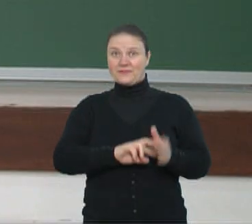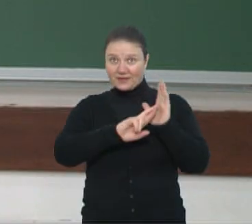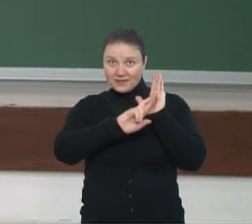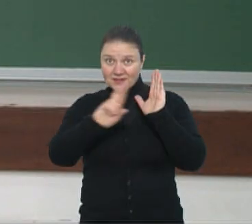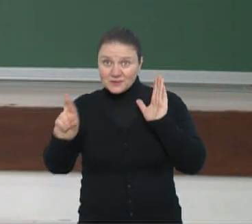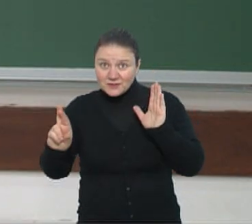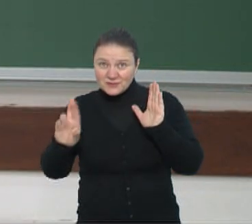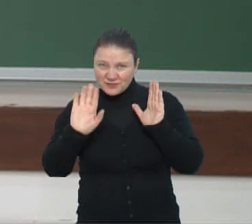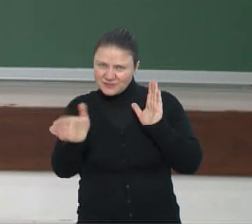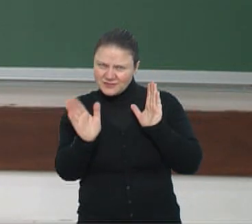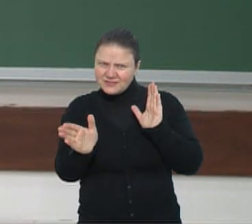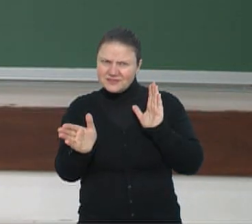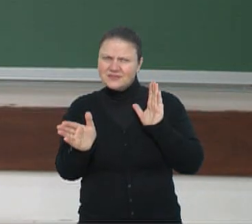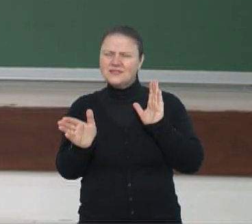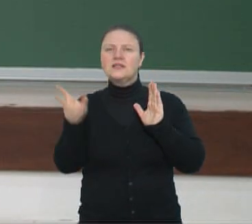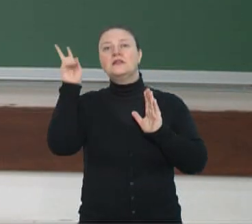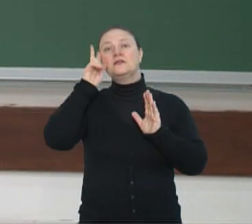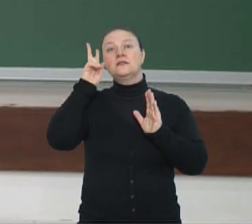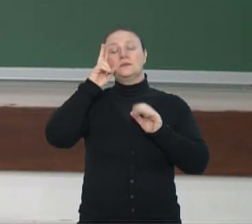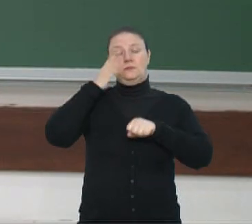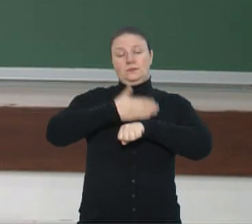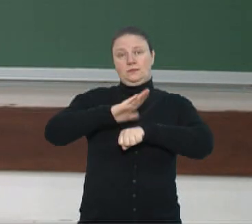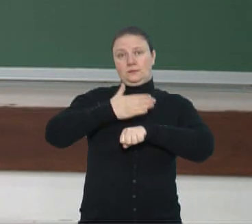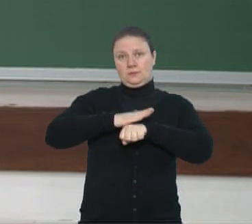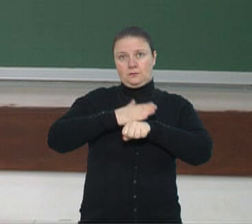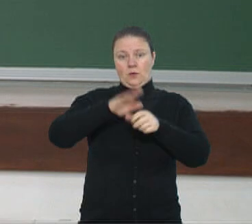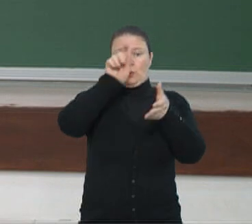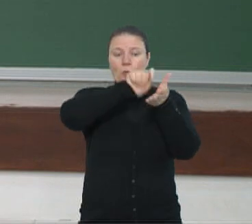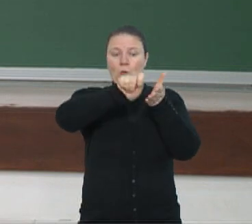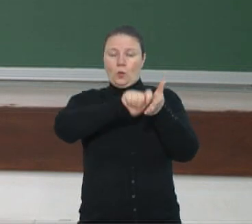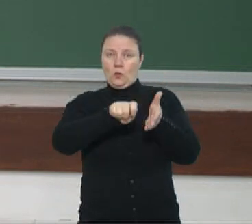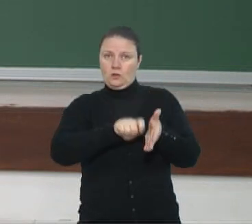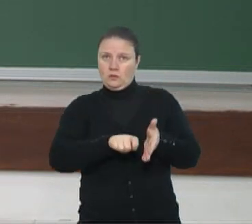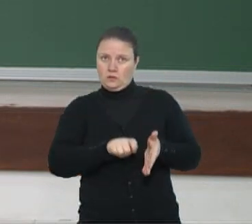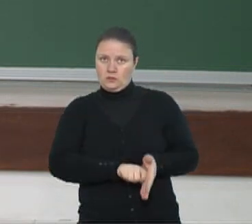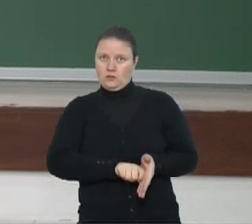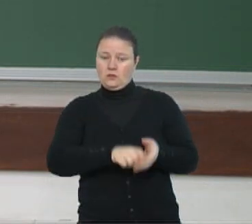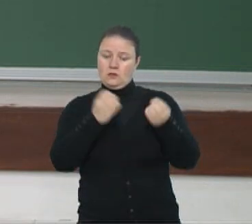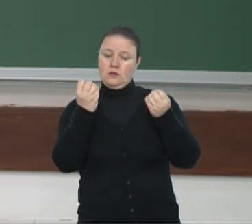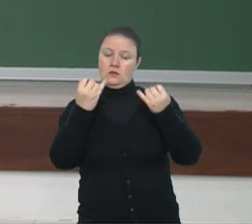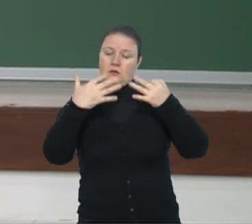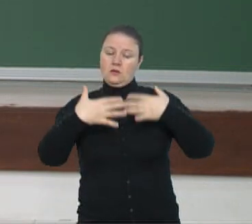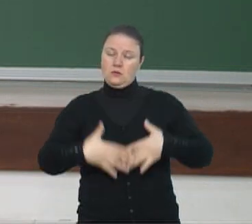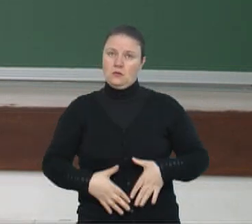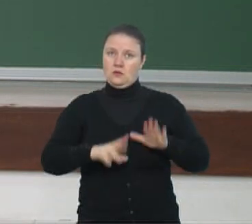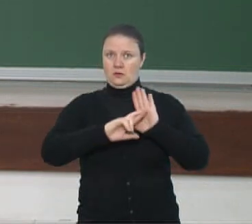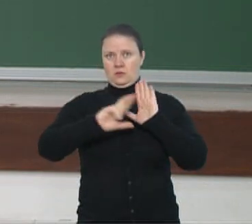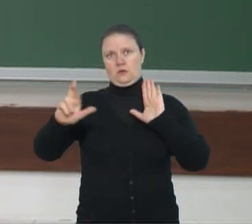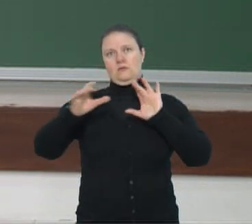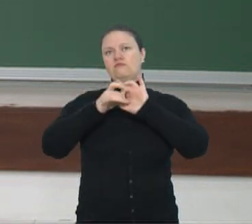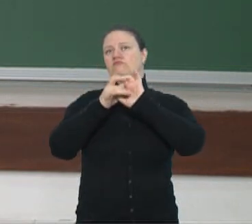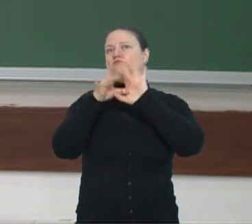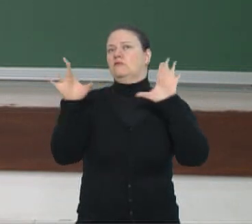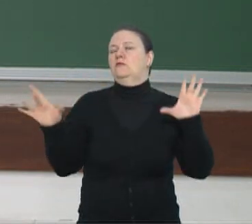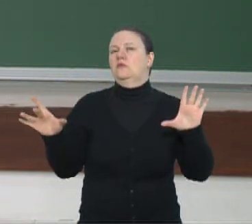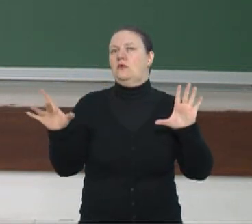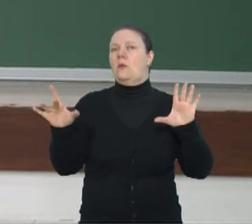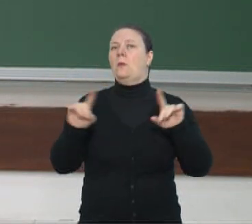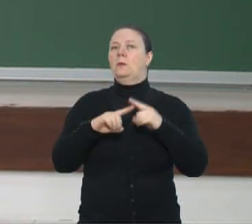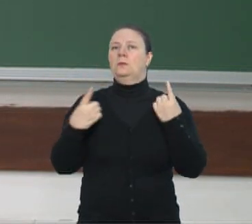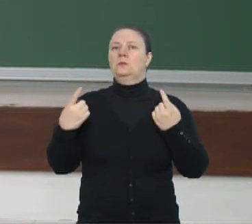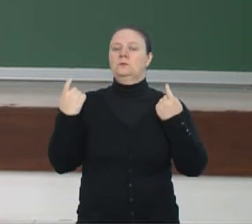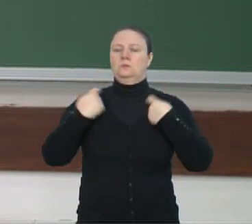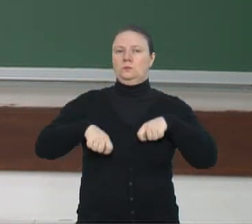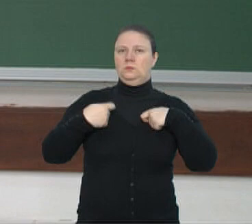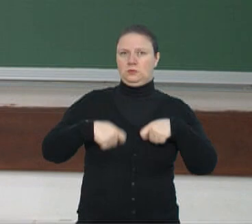Respondido, caríssimos alunos, lembrando que esse é um exercício discursivo, é um exercício para vocês escreverem a resposta livremente, mas alguns pontos dessa